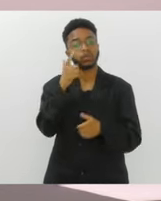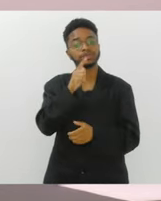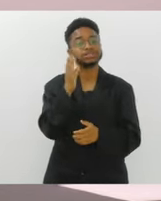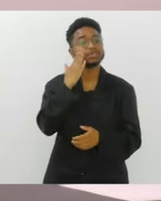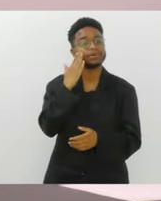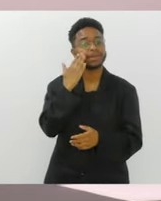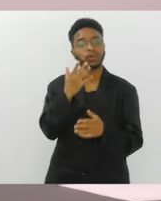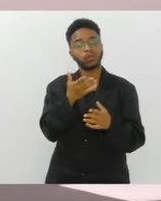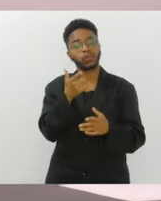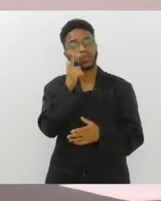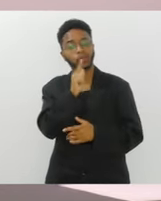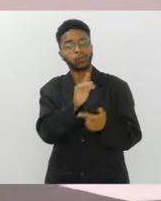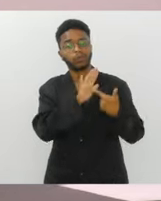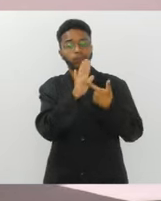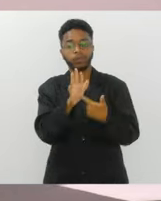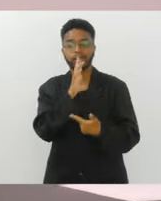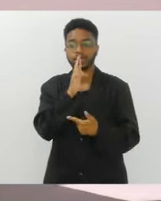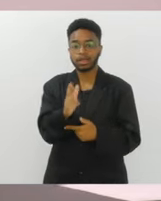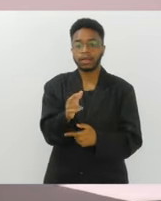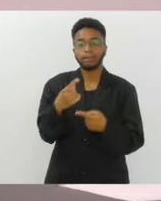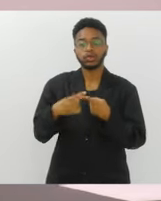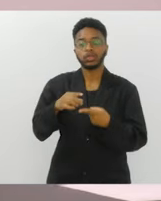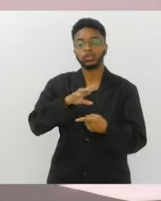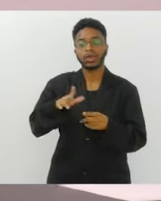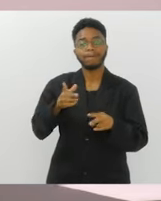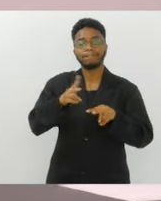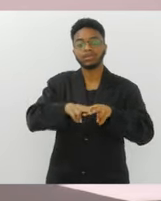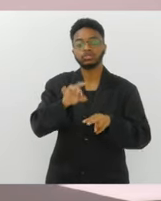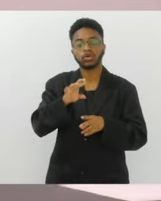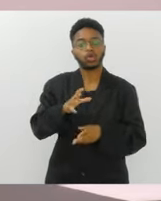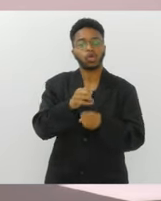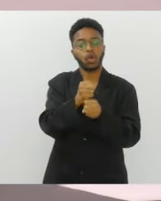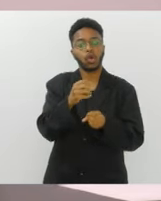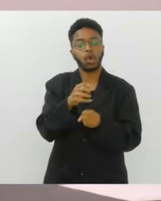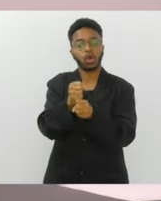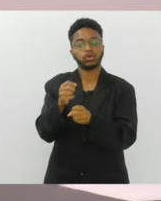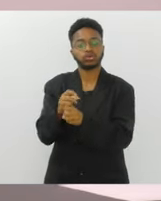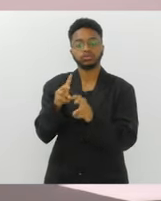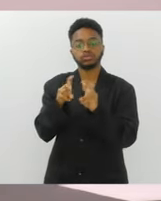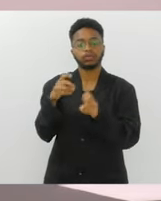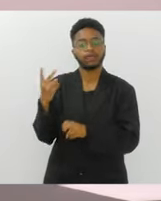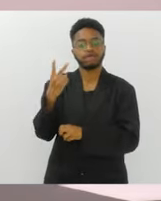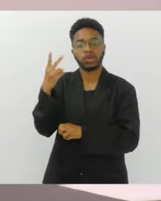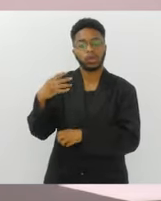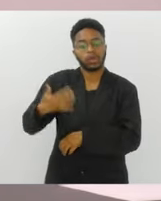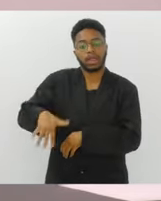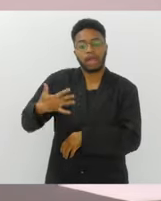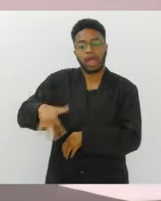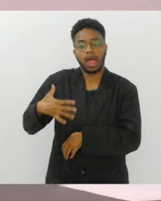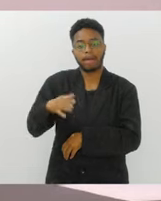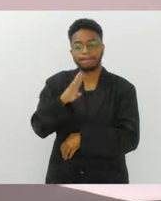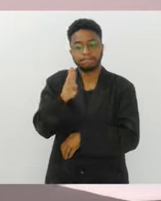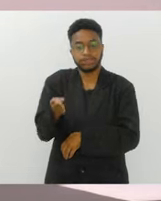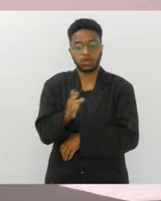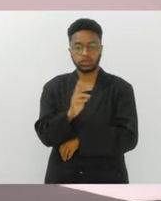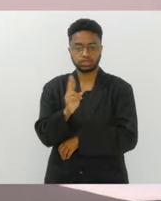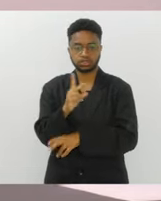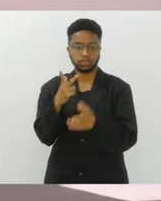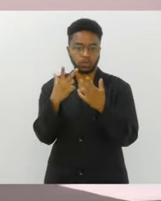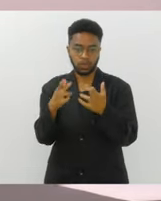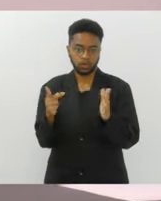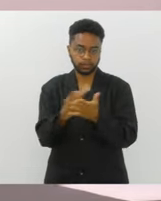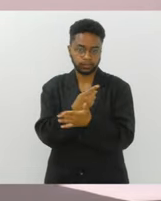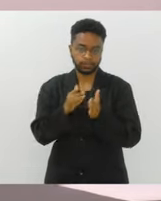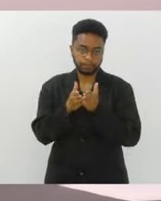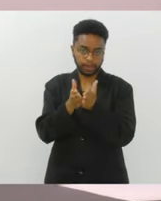consiga apresentar aqui uma resposta para não ficar apresentando só contas e mais contas de valores estratosféricos, bilhões de reais, como foi nas barcas, e agora